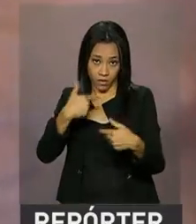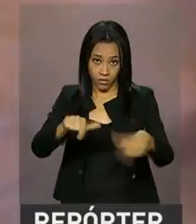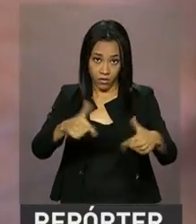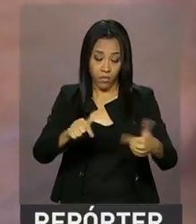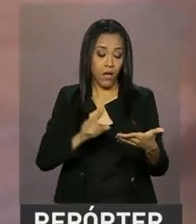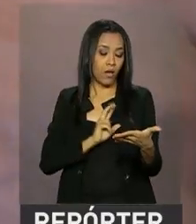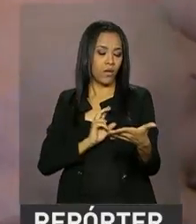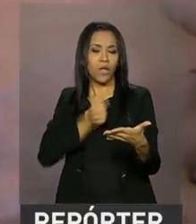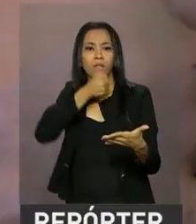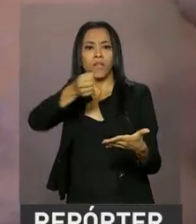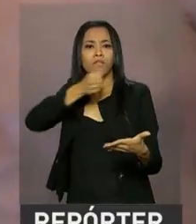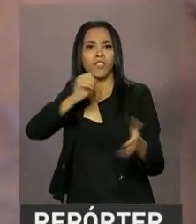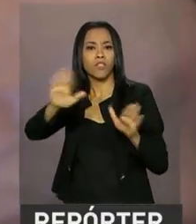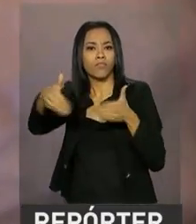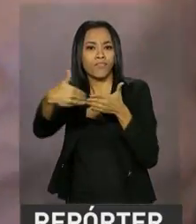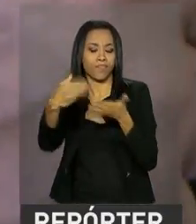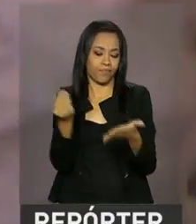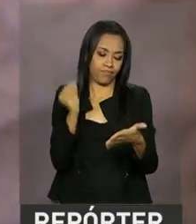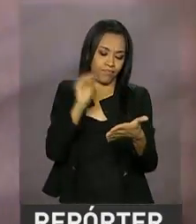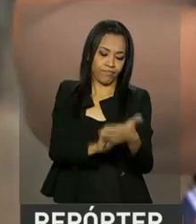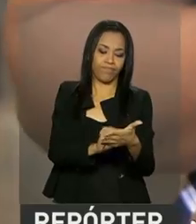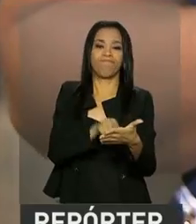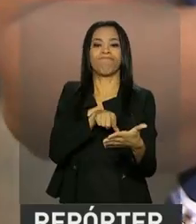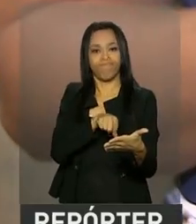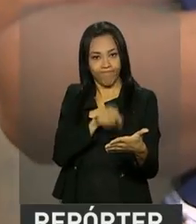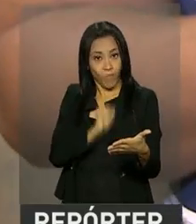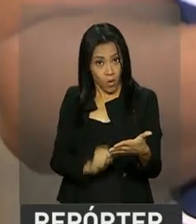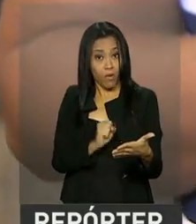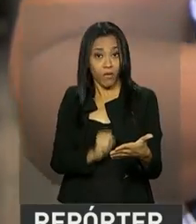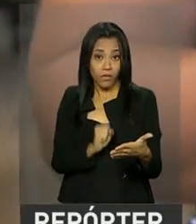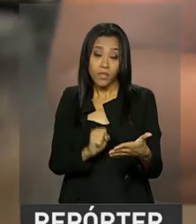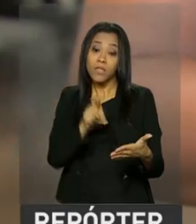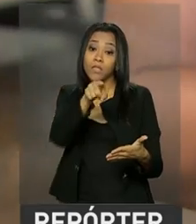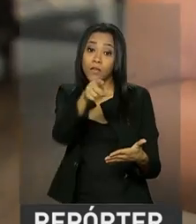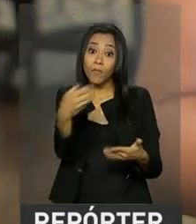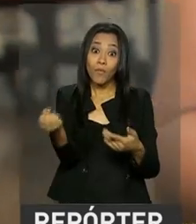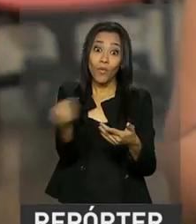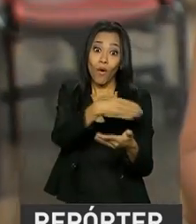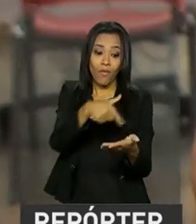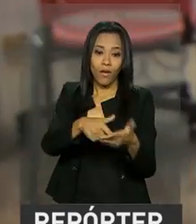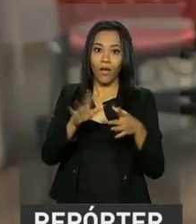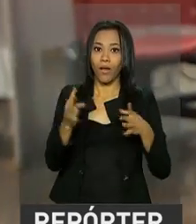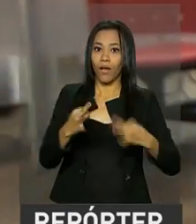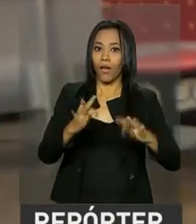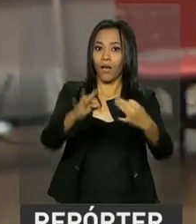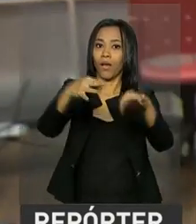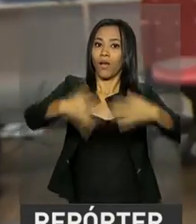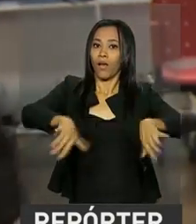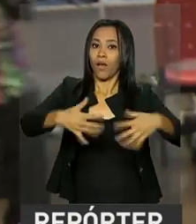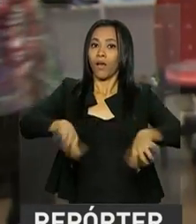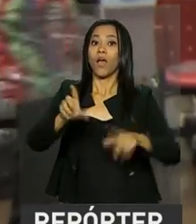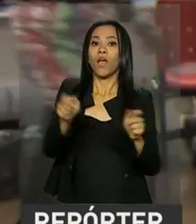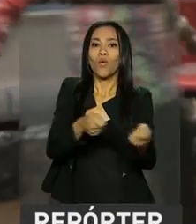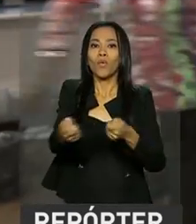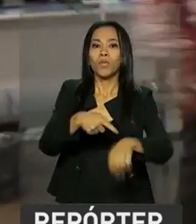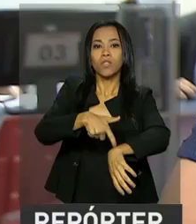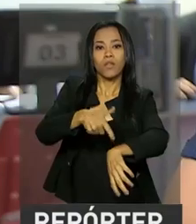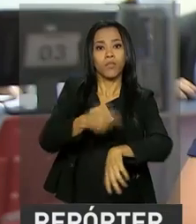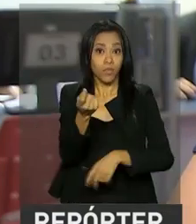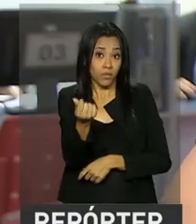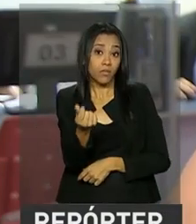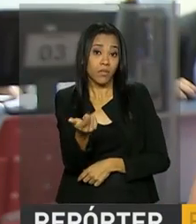agendar entrevista diretamente com o empregador para ela a nova tecnologia vai possibilitar economia de tempo e dinheiro